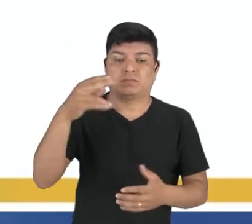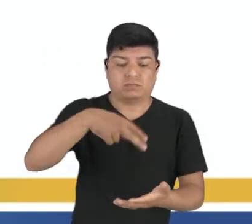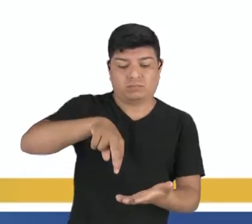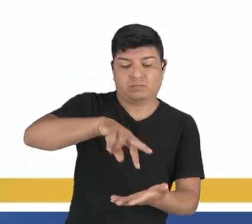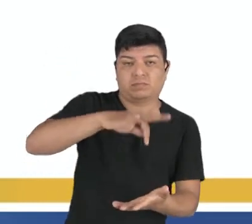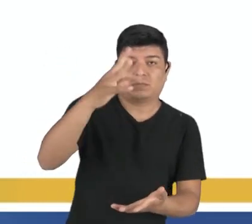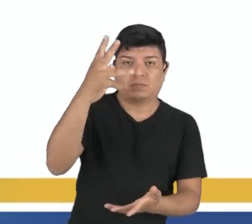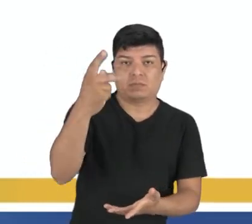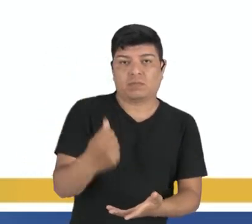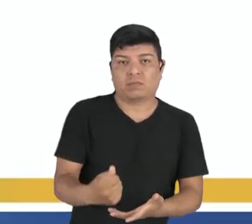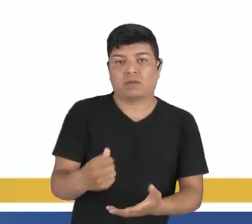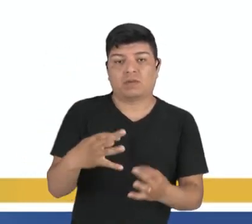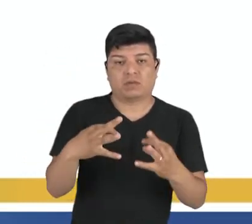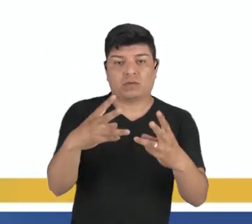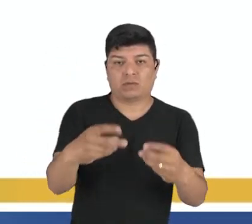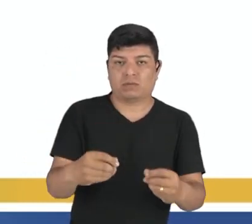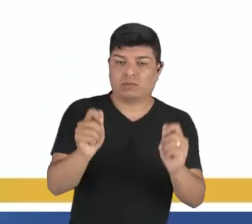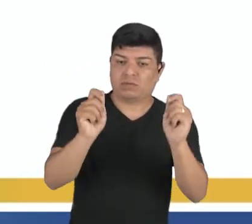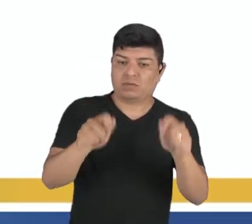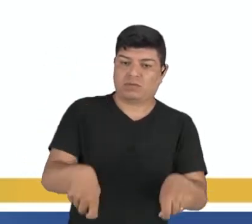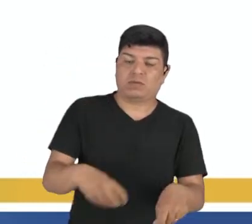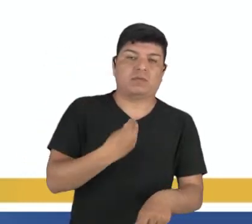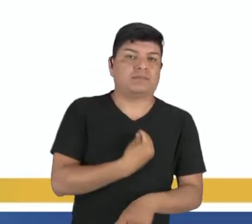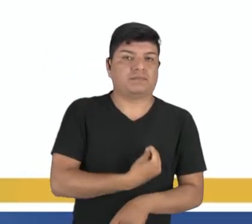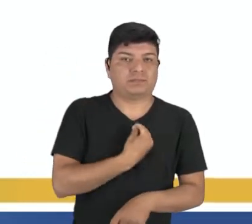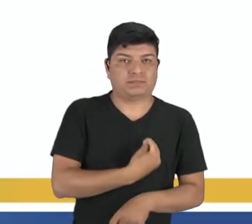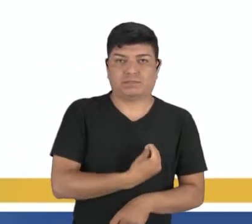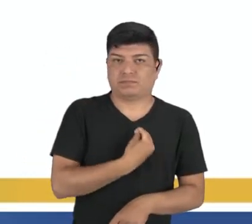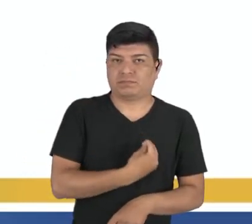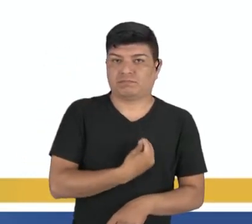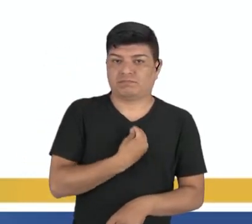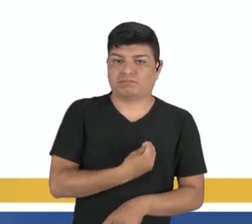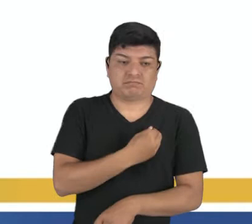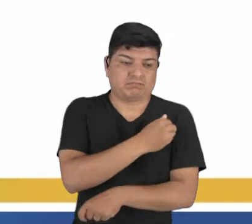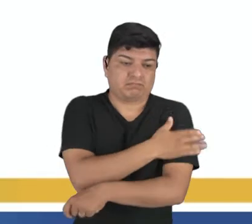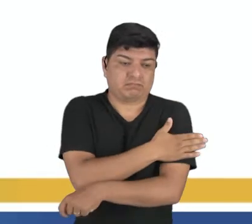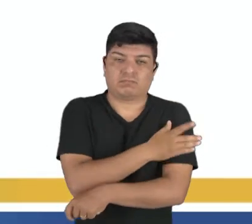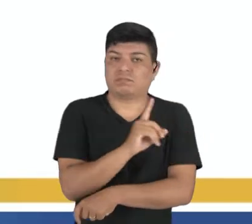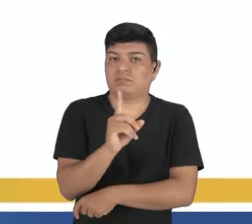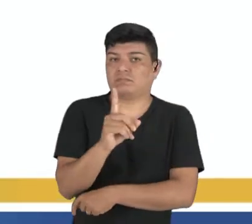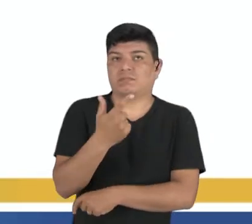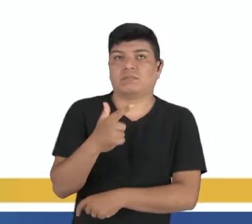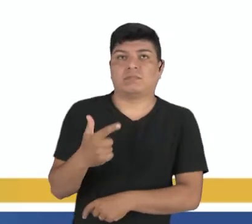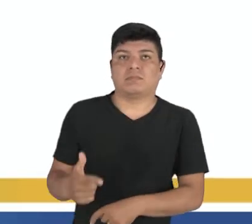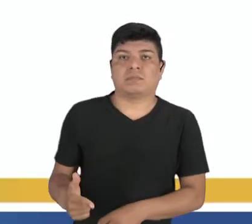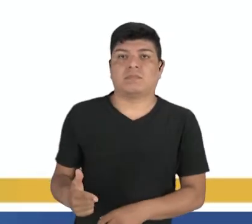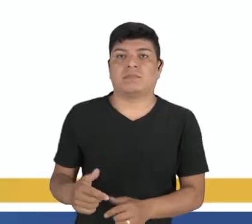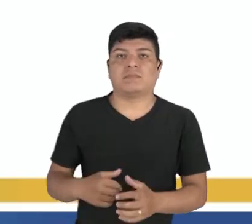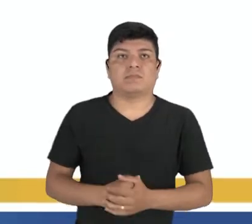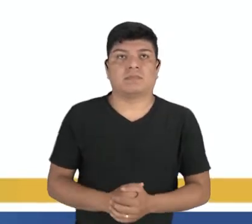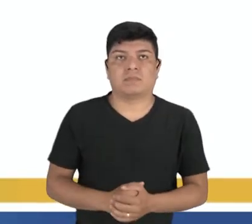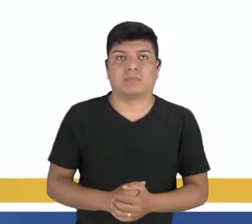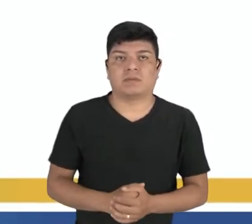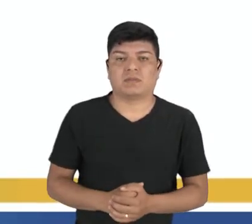danças africanas, todos podem participar sem discriminação. Não há o que se falar